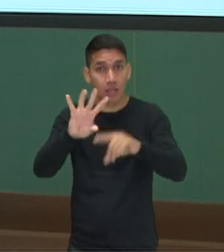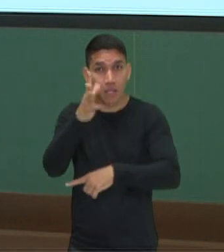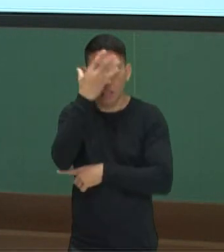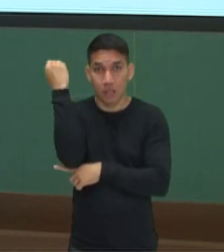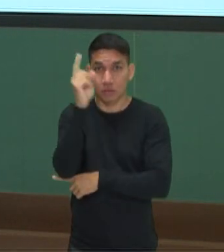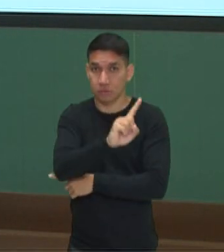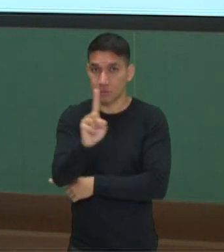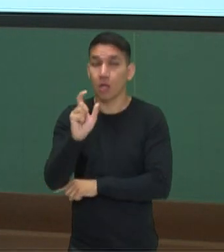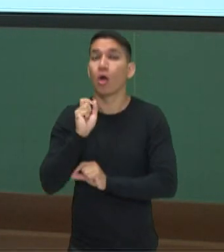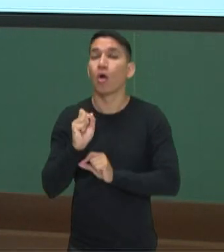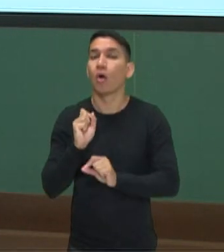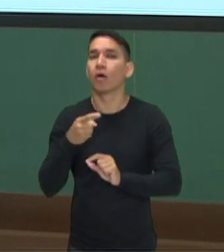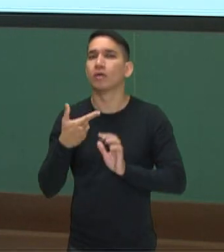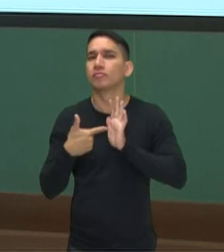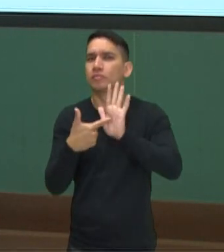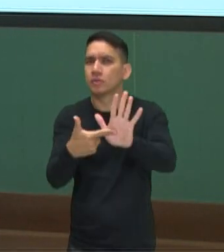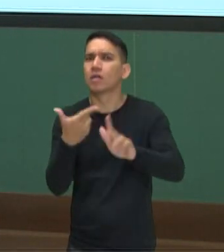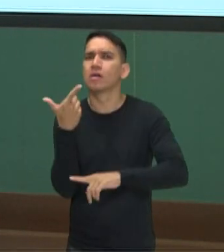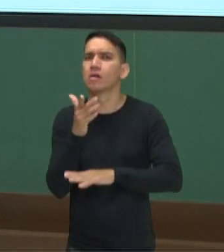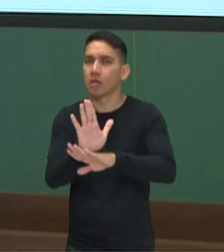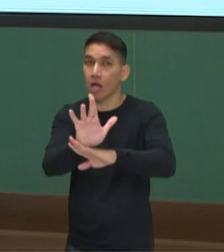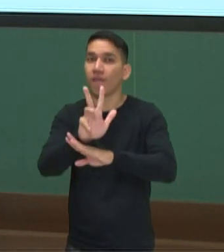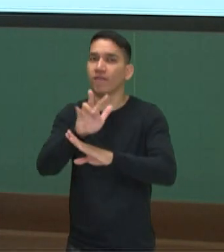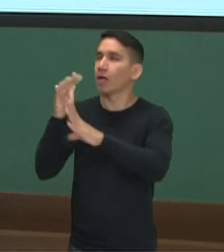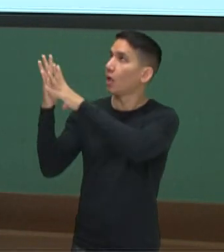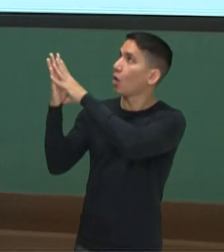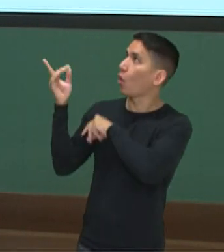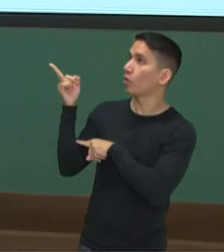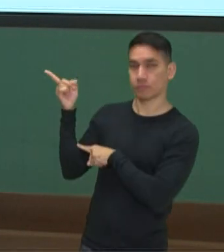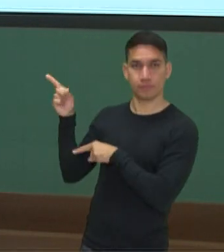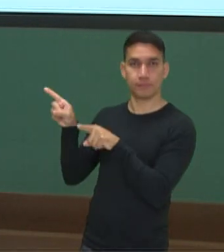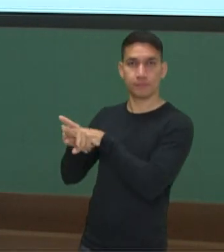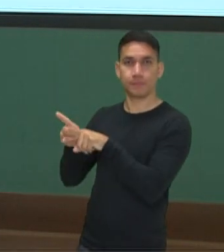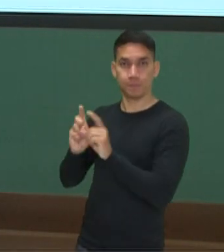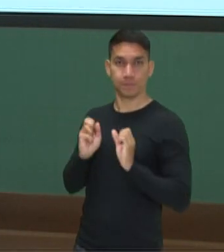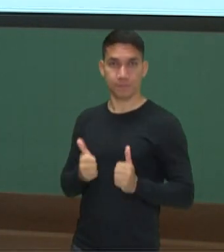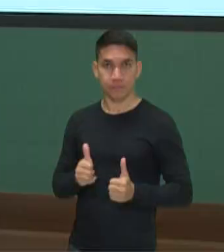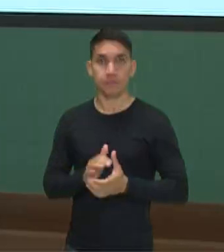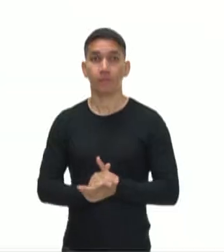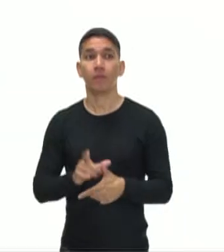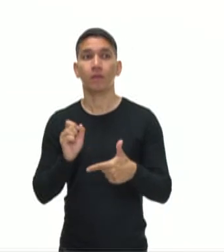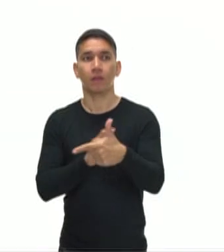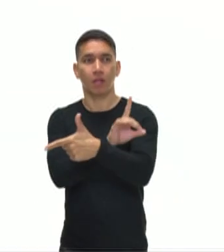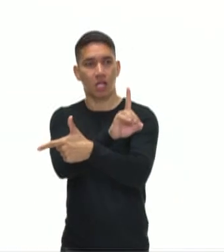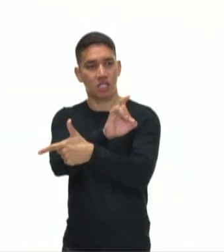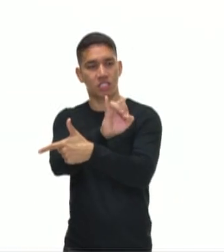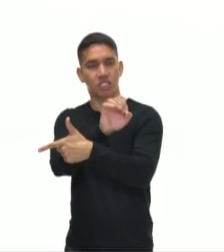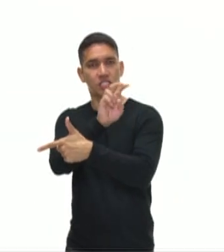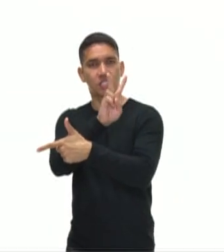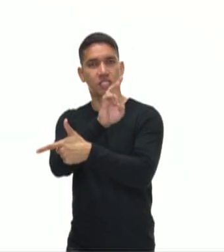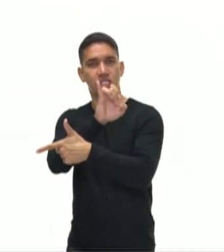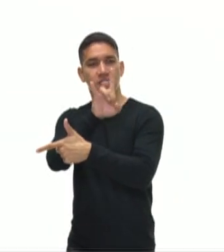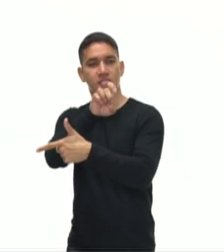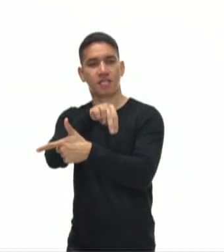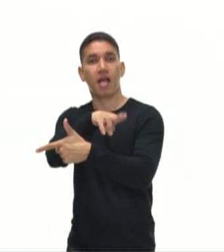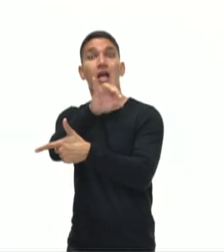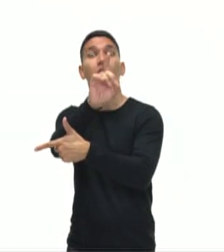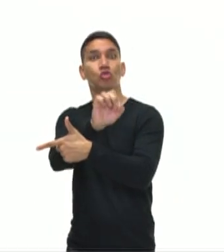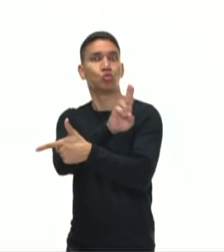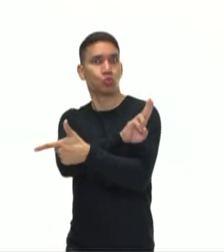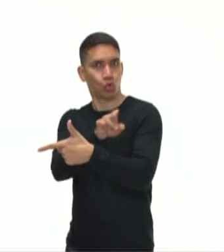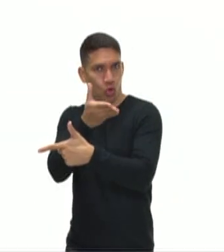esqueça. Para que você não esqueça, você vai copiar essa telinha aqui também, tá bom? Dividendo é o número que eu